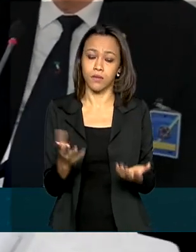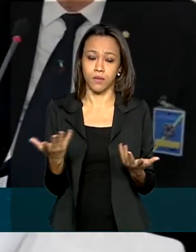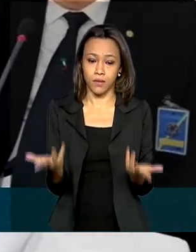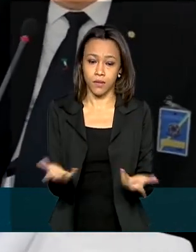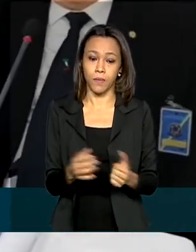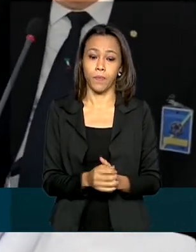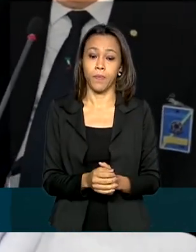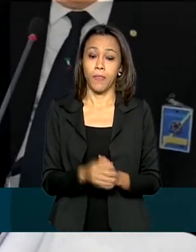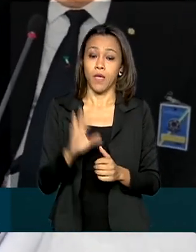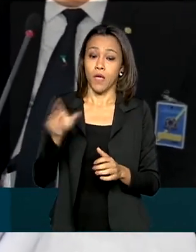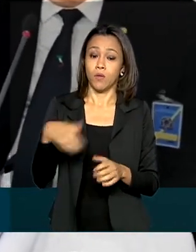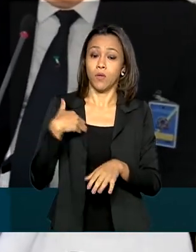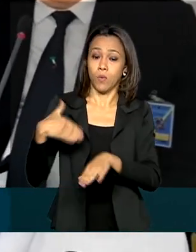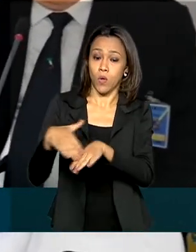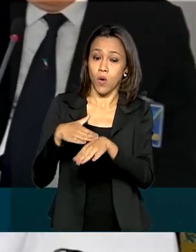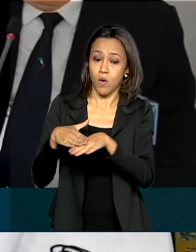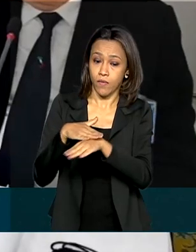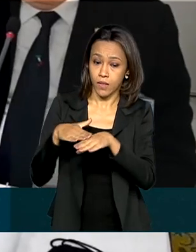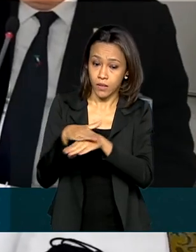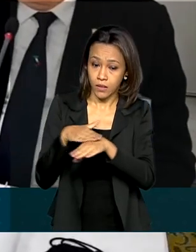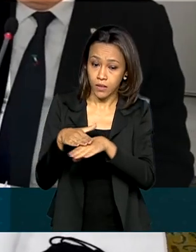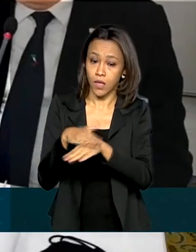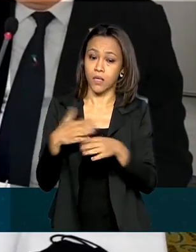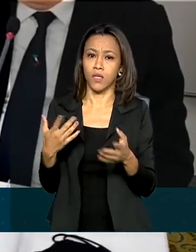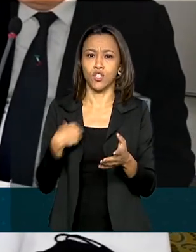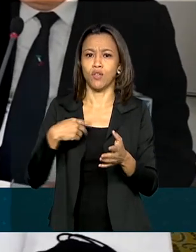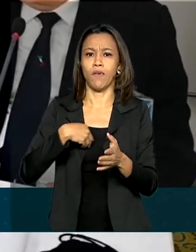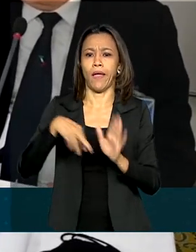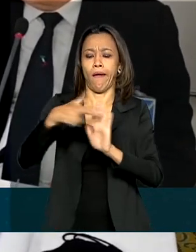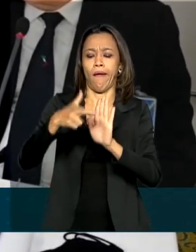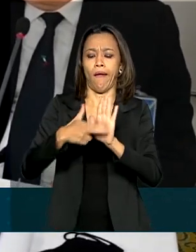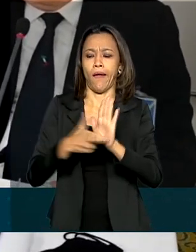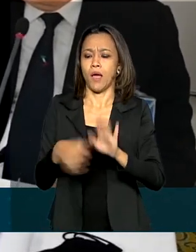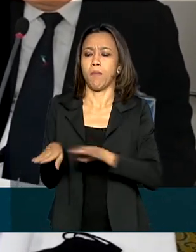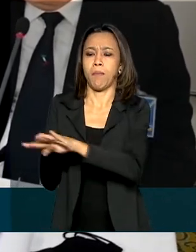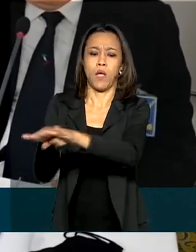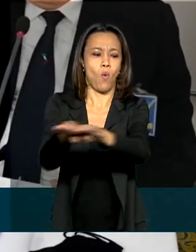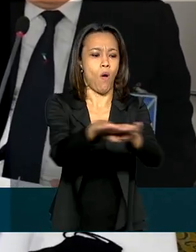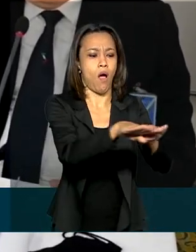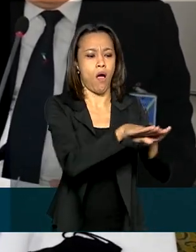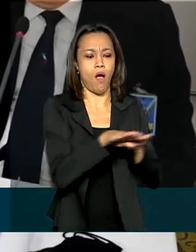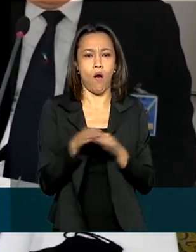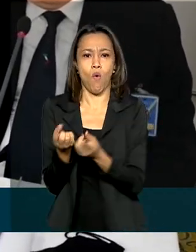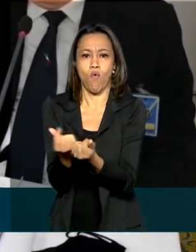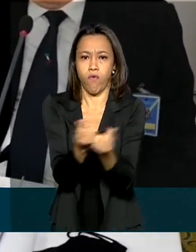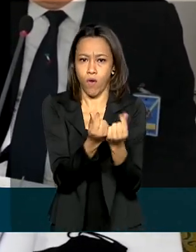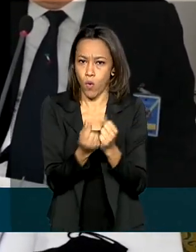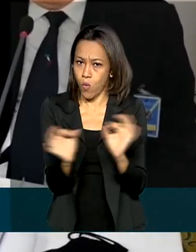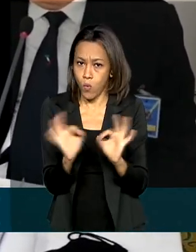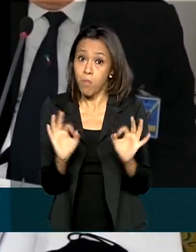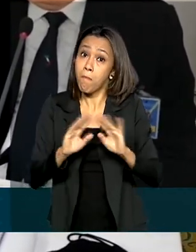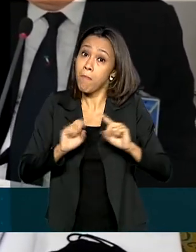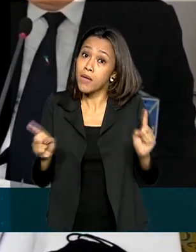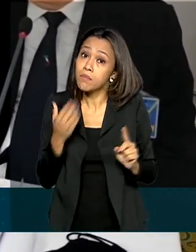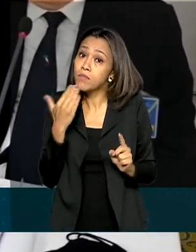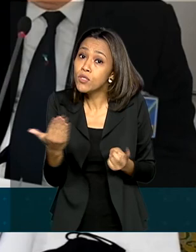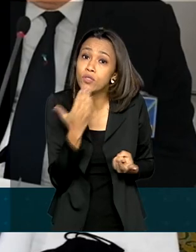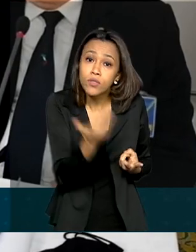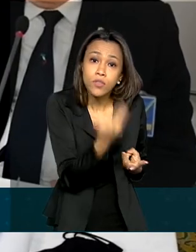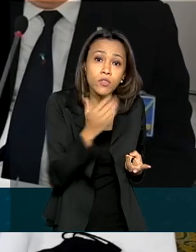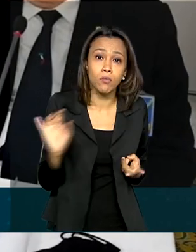para eles, ninguém vai usar caneta BIC para tabelar nada, não existe tabelamento, mas está pedindo para eles que o